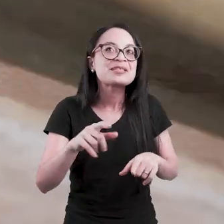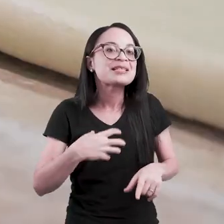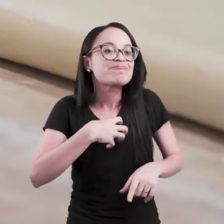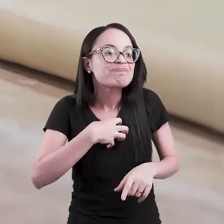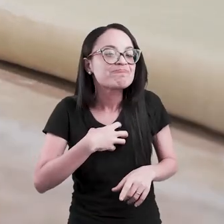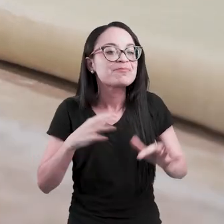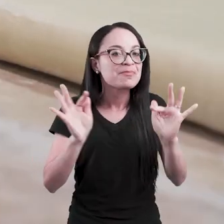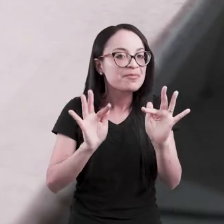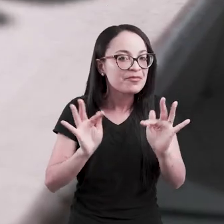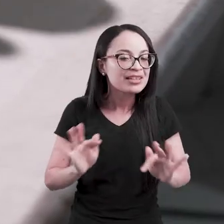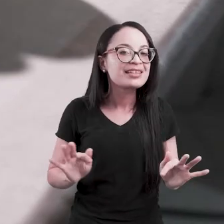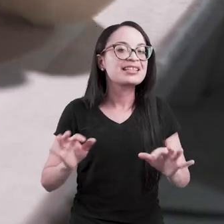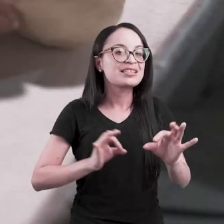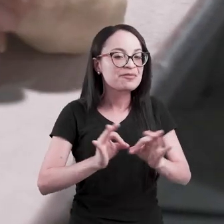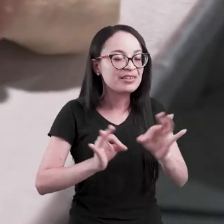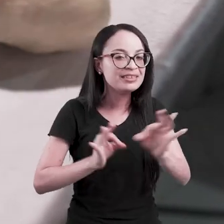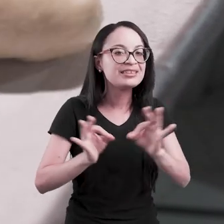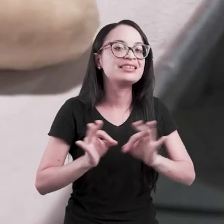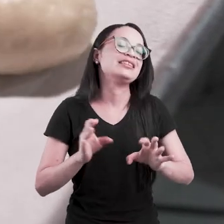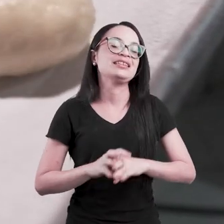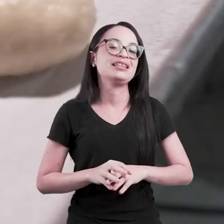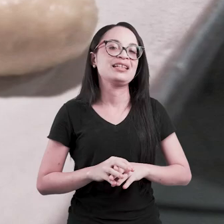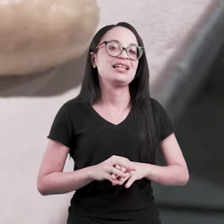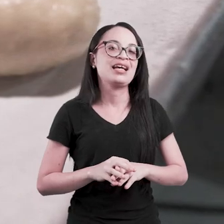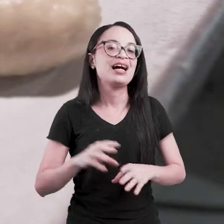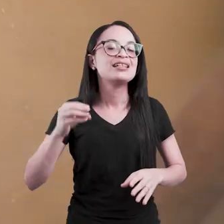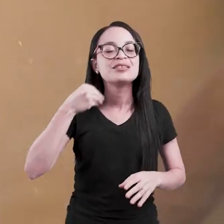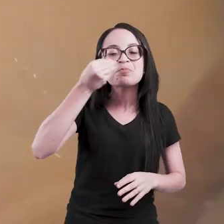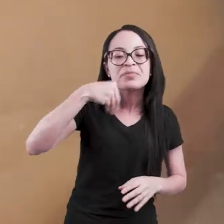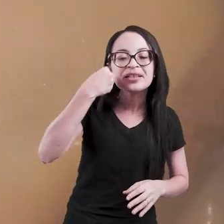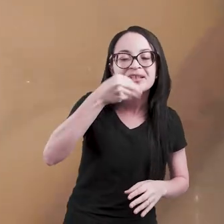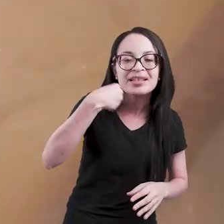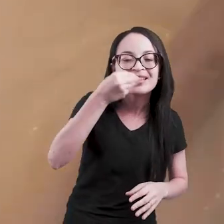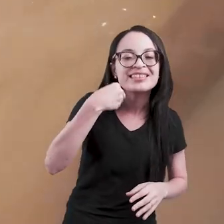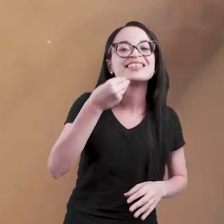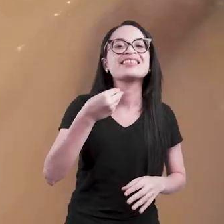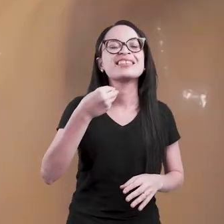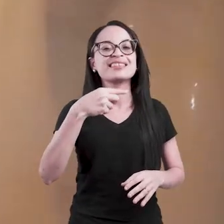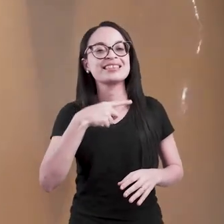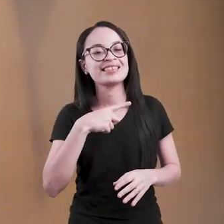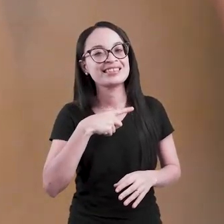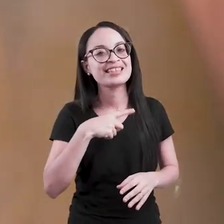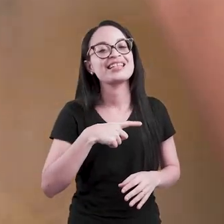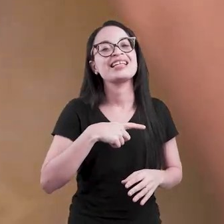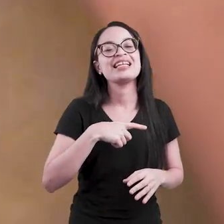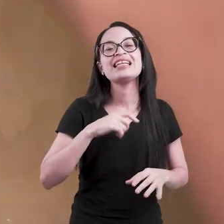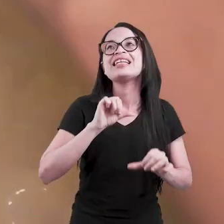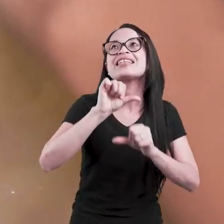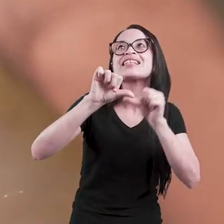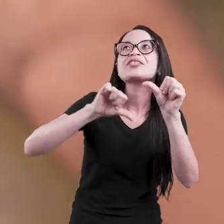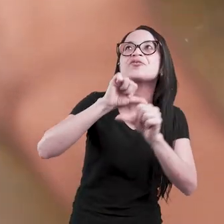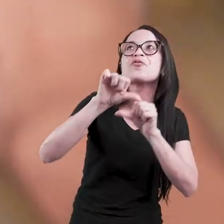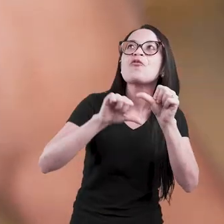sai, ela traz um outro formato, né? As experiências que nós vivemos dentro da cozinha, a gente consegue